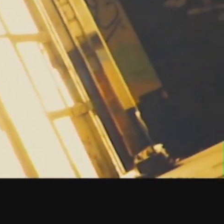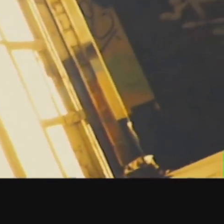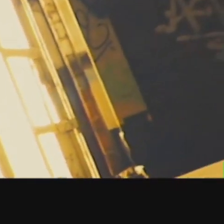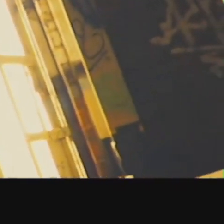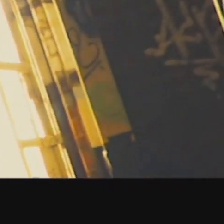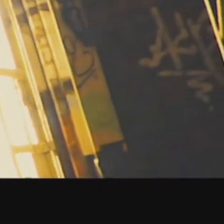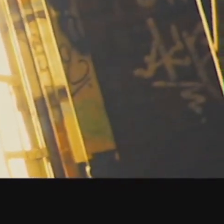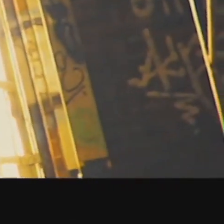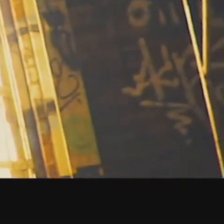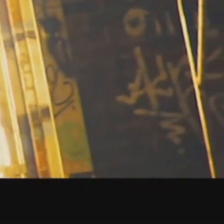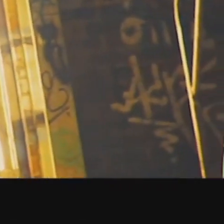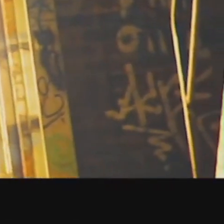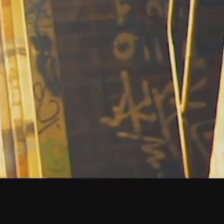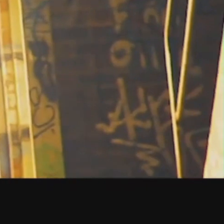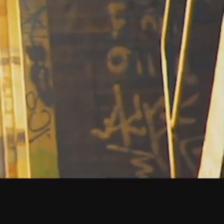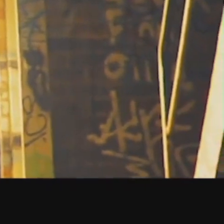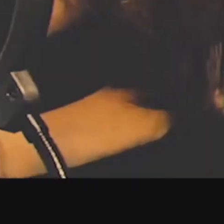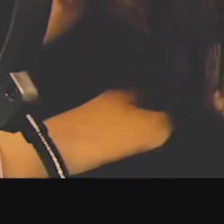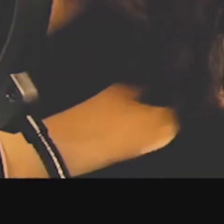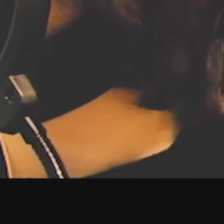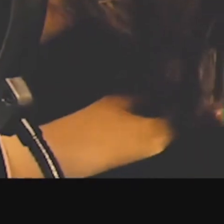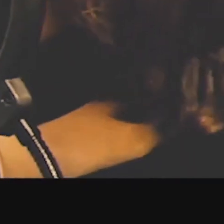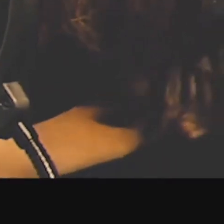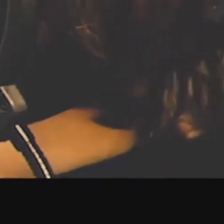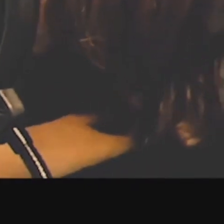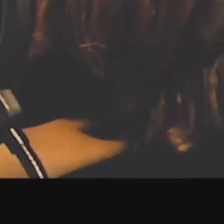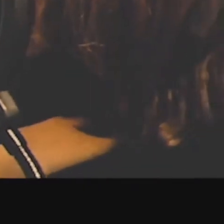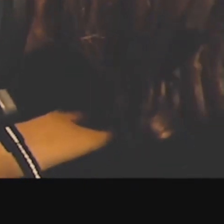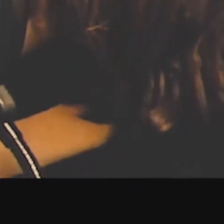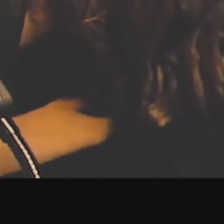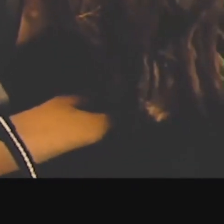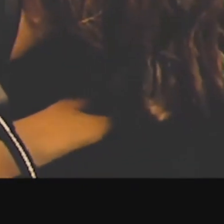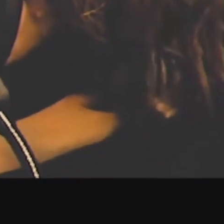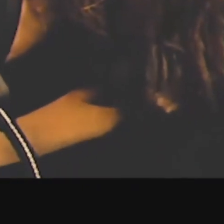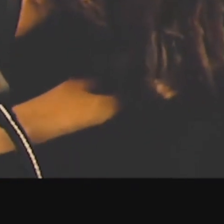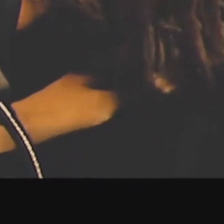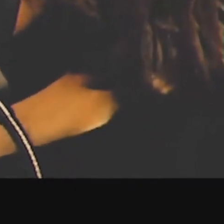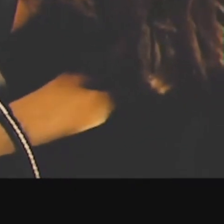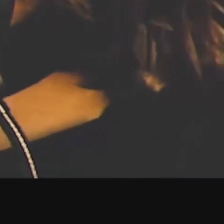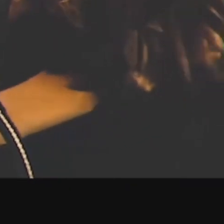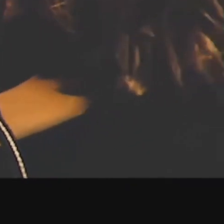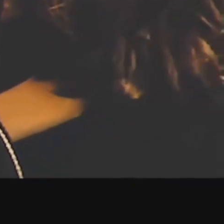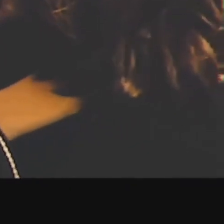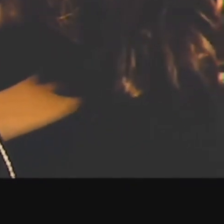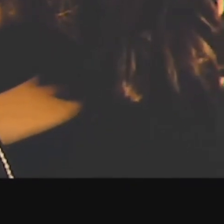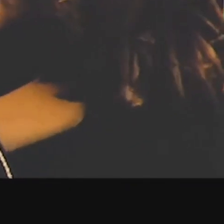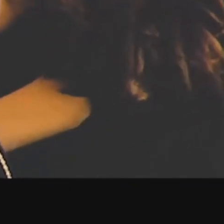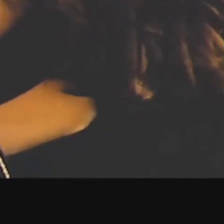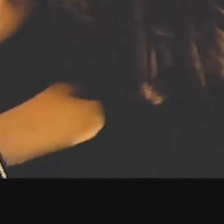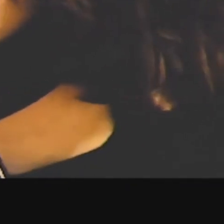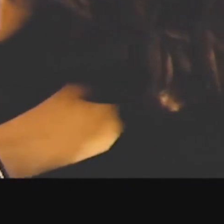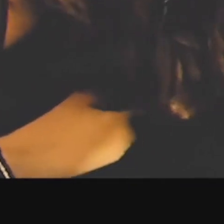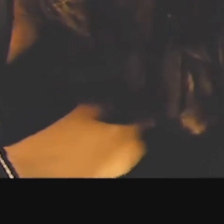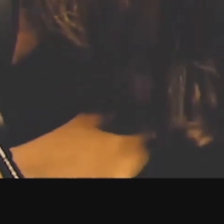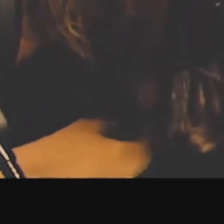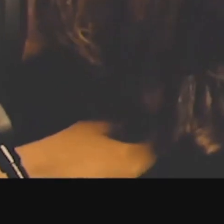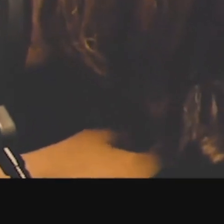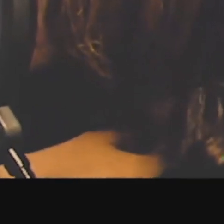você vai fazer? Você vai desistir? Porque até minhas mãos no escuro posso te gritar. Se por um tempo eu não sorrir,